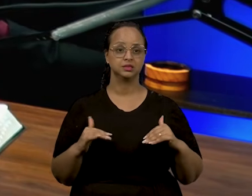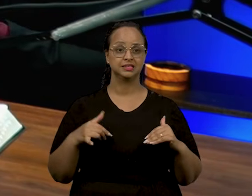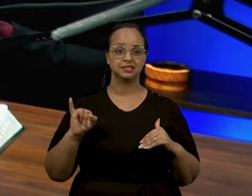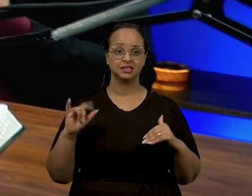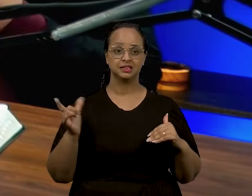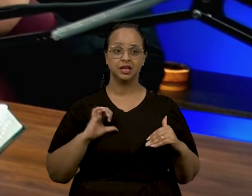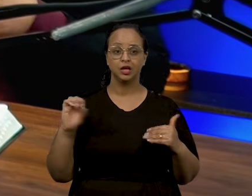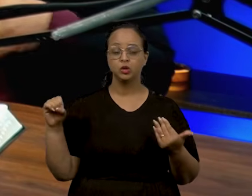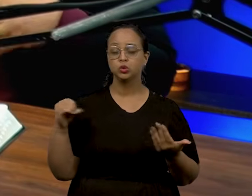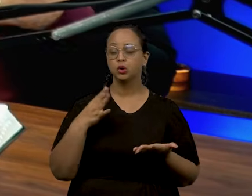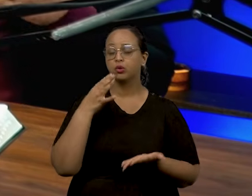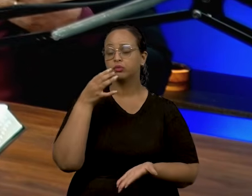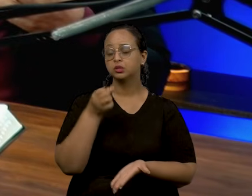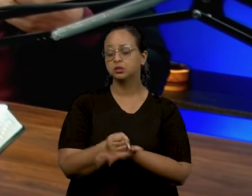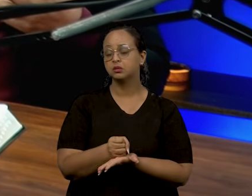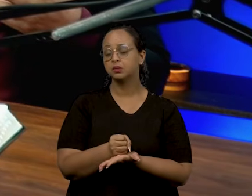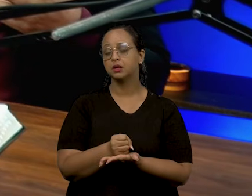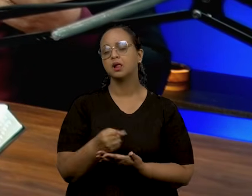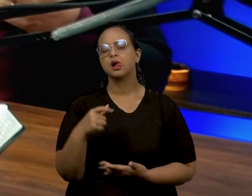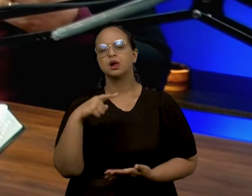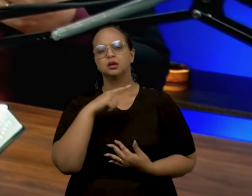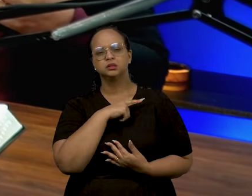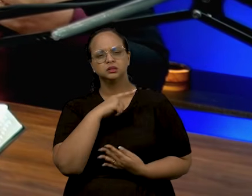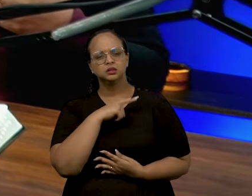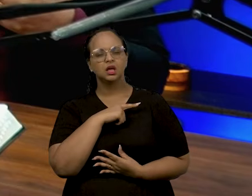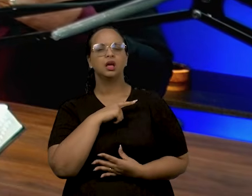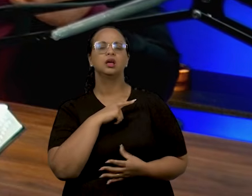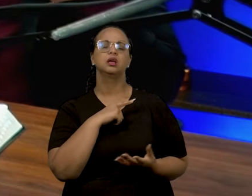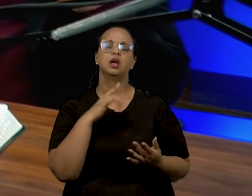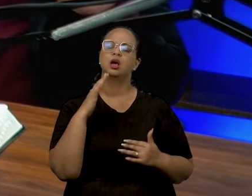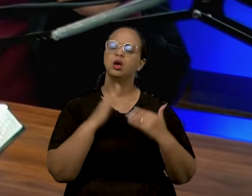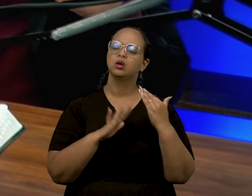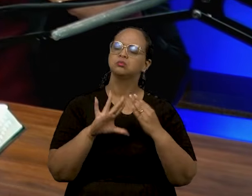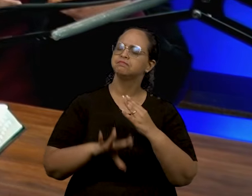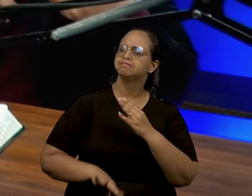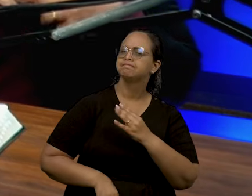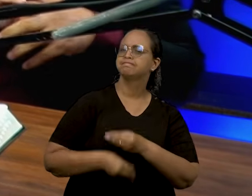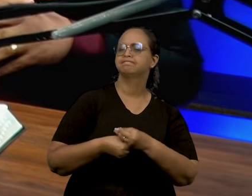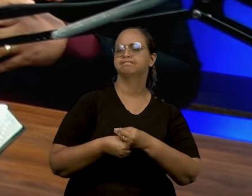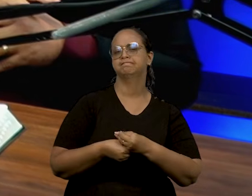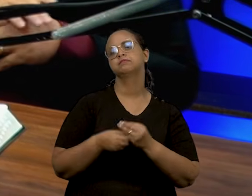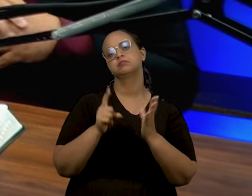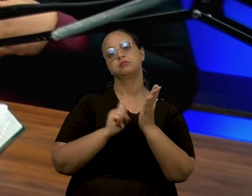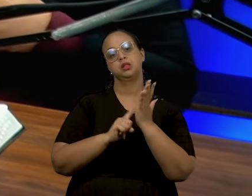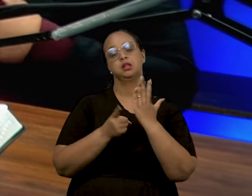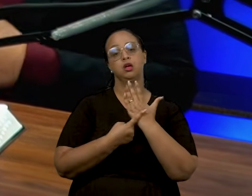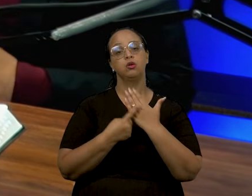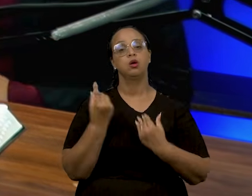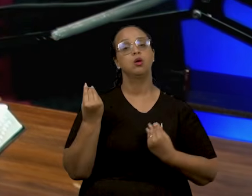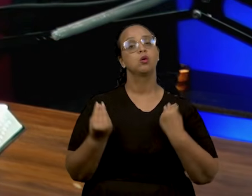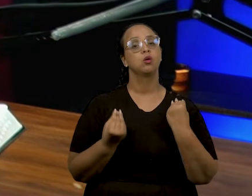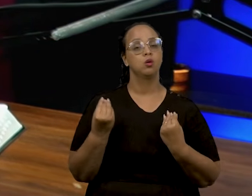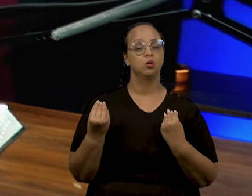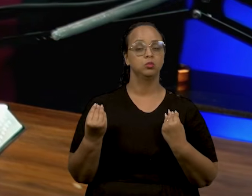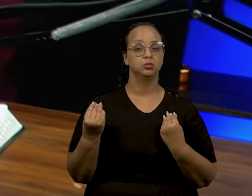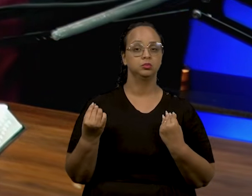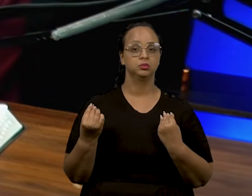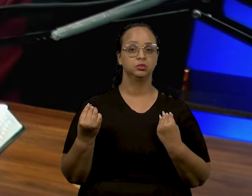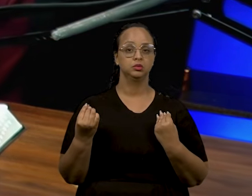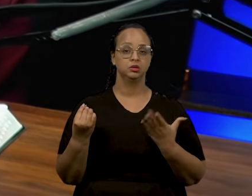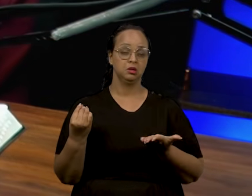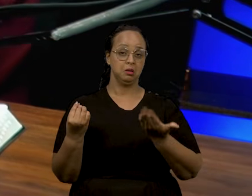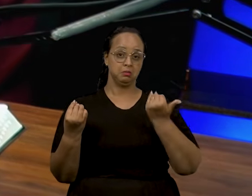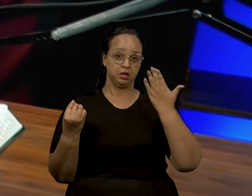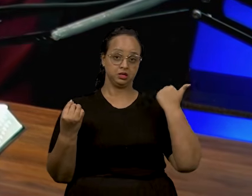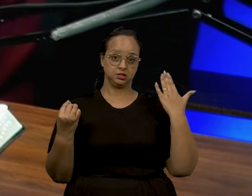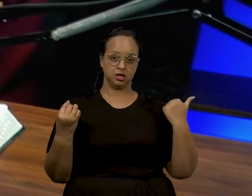aí também o acréscimo de algumas figuras. Lá atrás, as disputas de terra, elas não necessitavam de